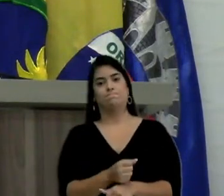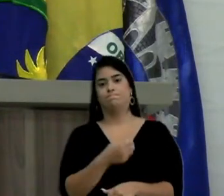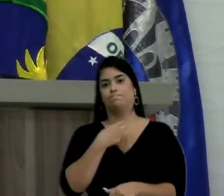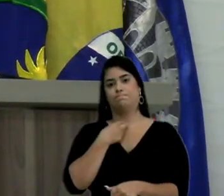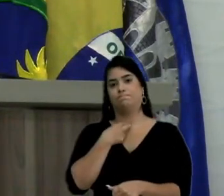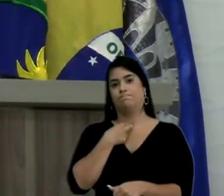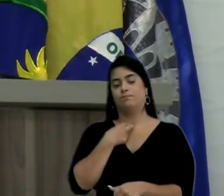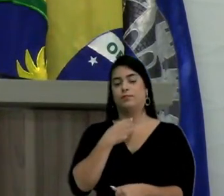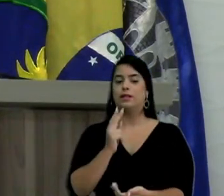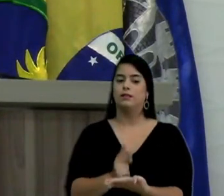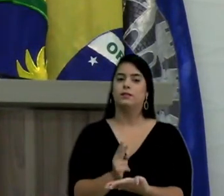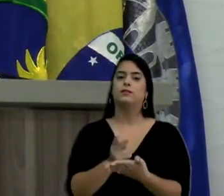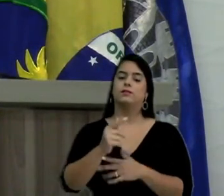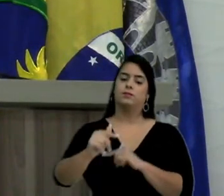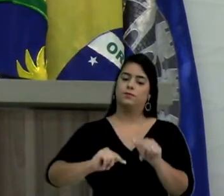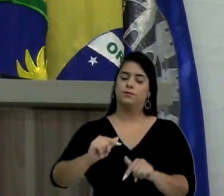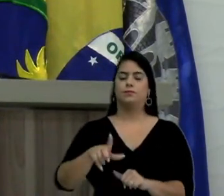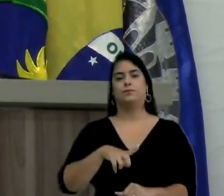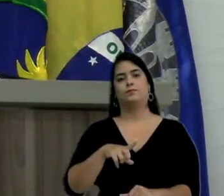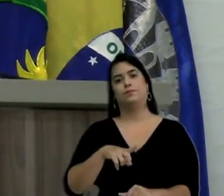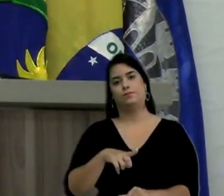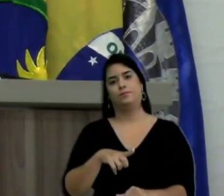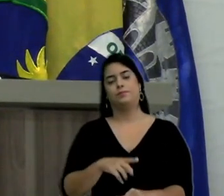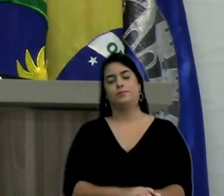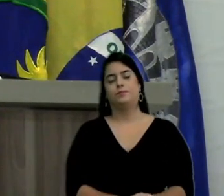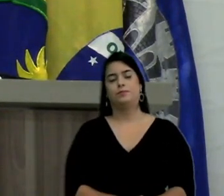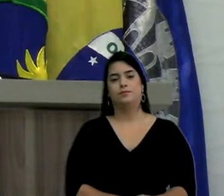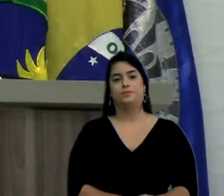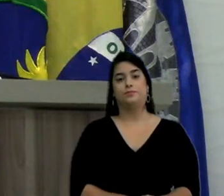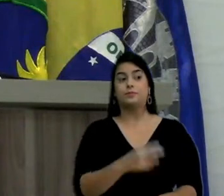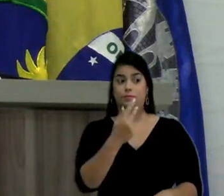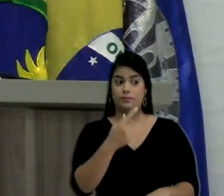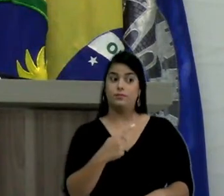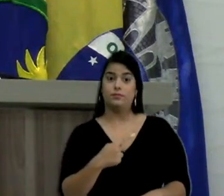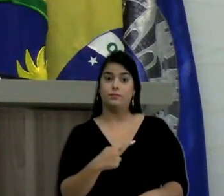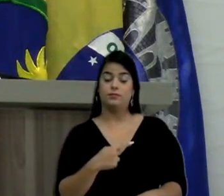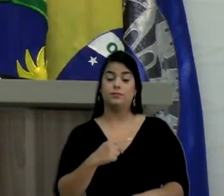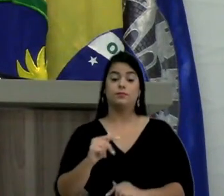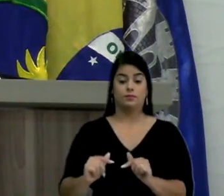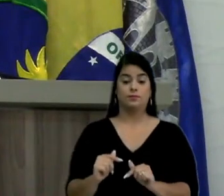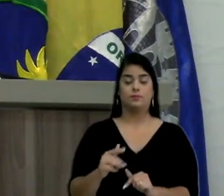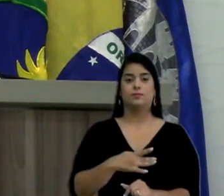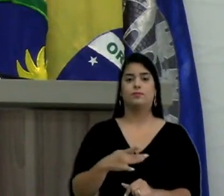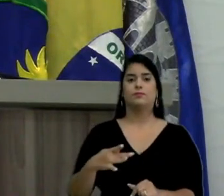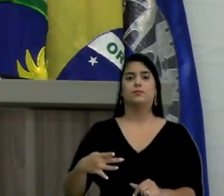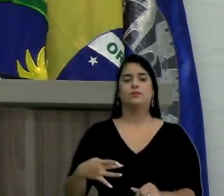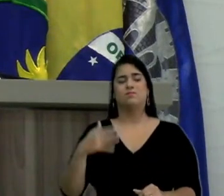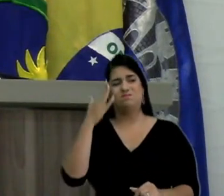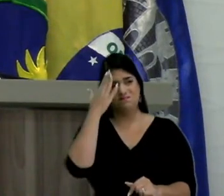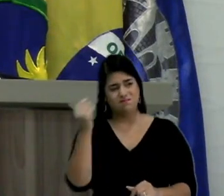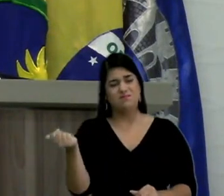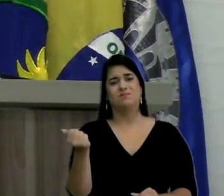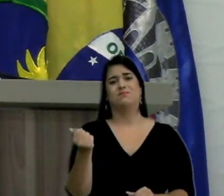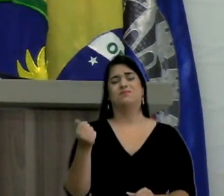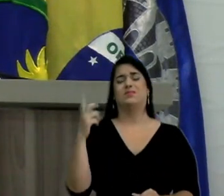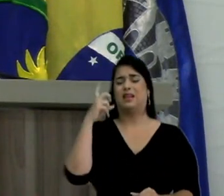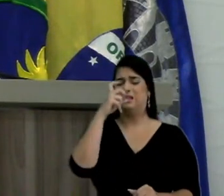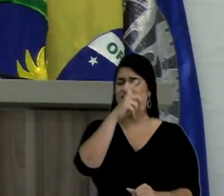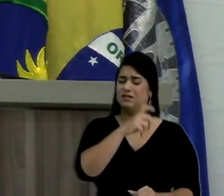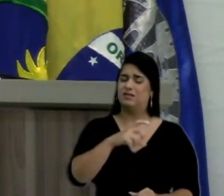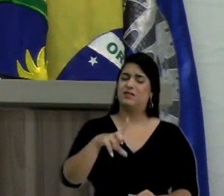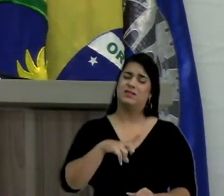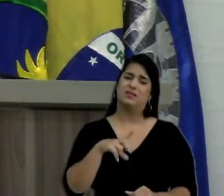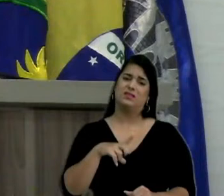outra para fazer E como eu que trabalho na área da saúde a gente sabe que as dificuldades São enormes e cada